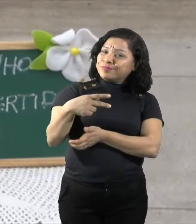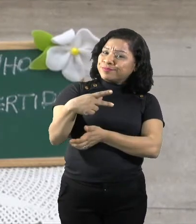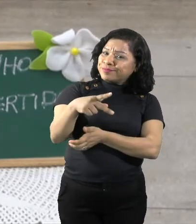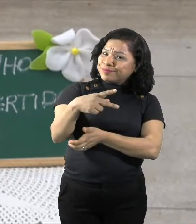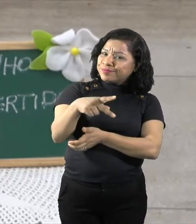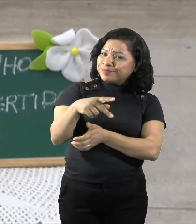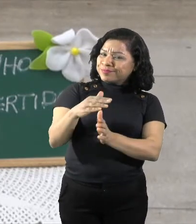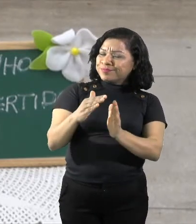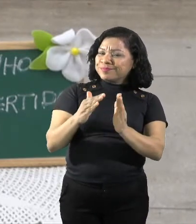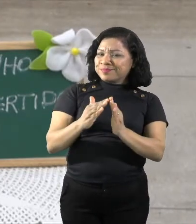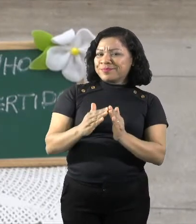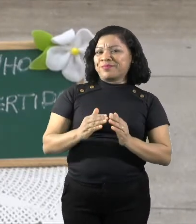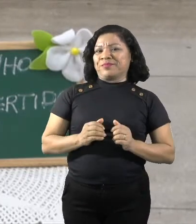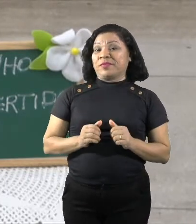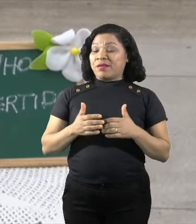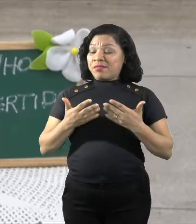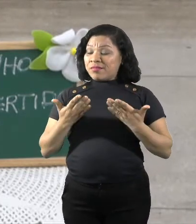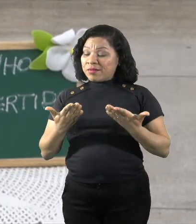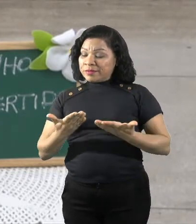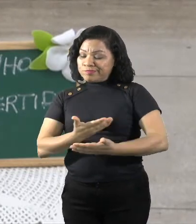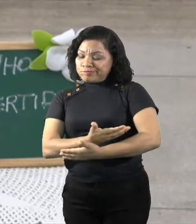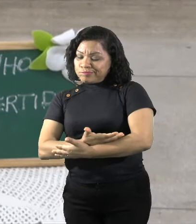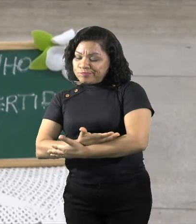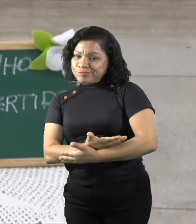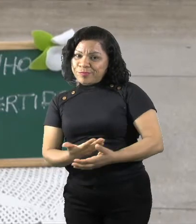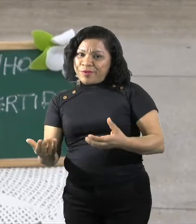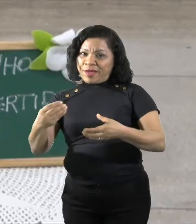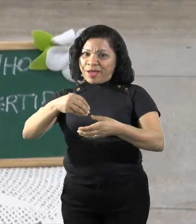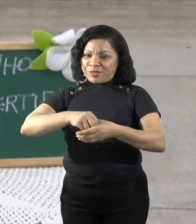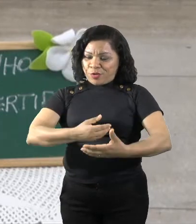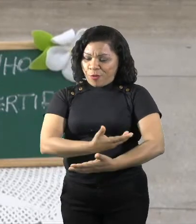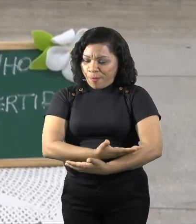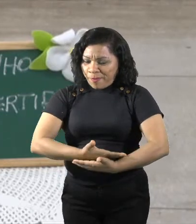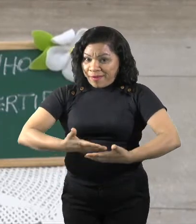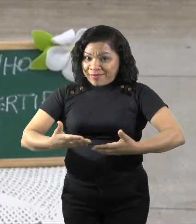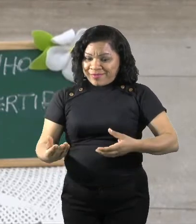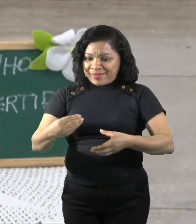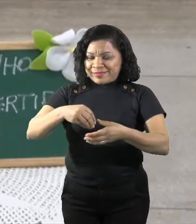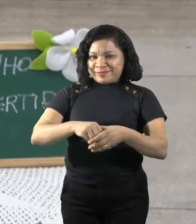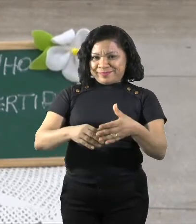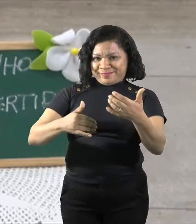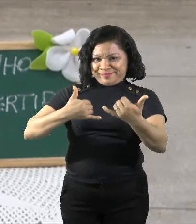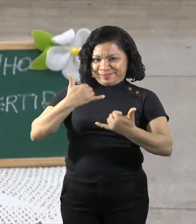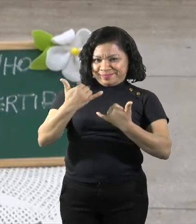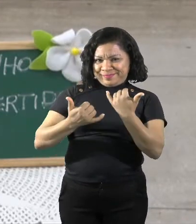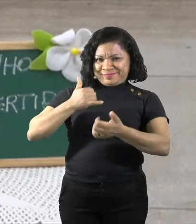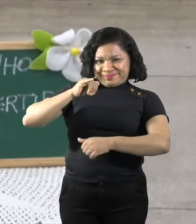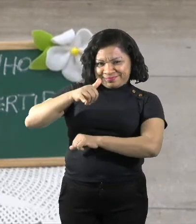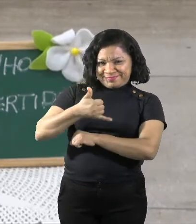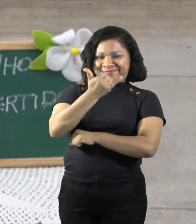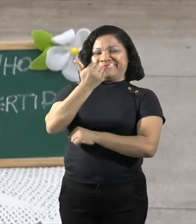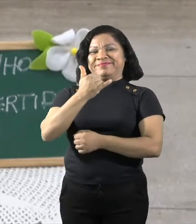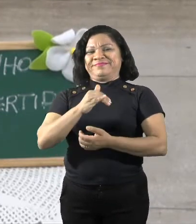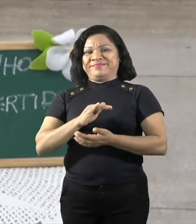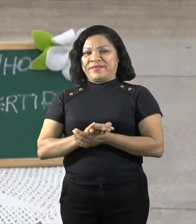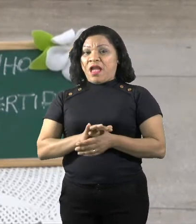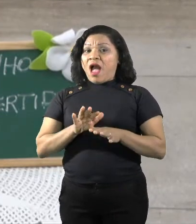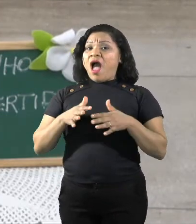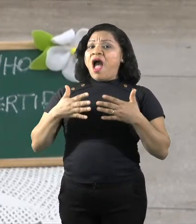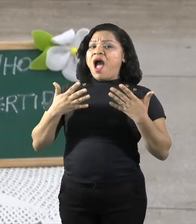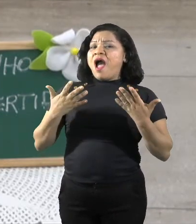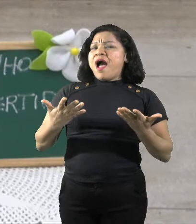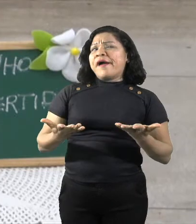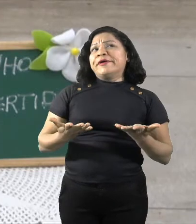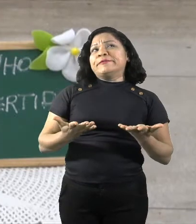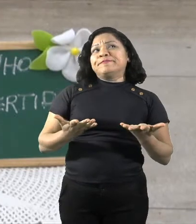bebê entrou, brincou, se divertiu, aproveitou, mas chegou o momento que você observou que o seu